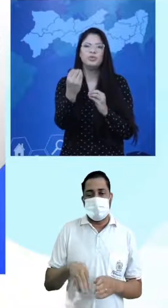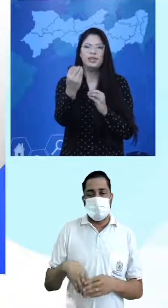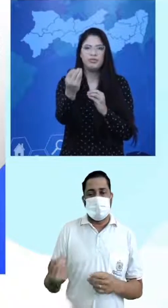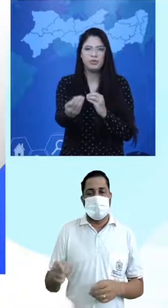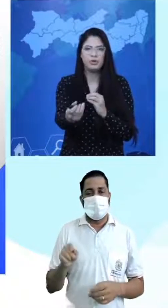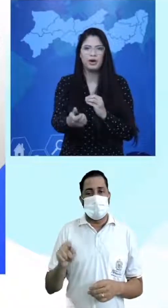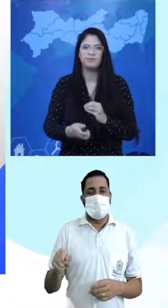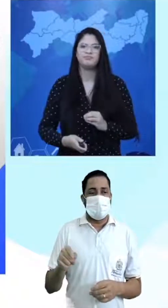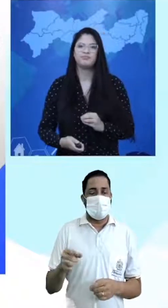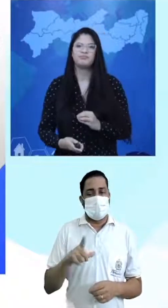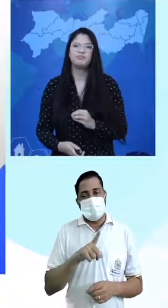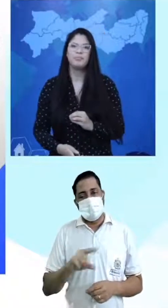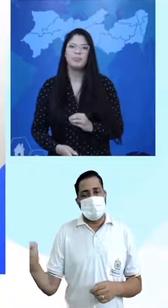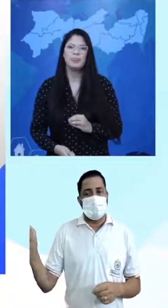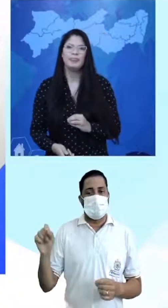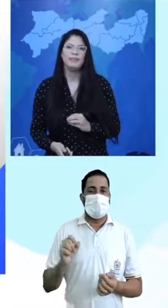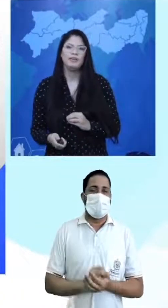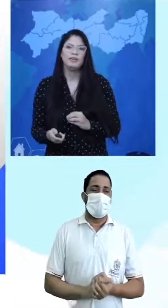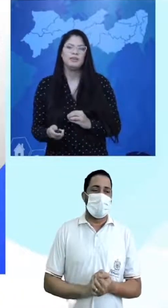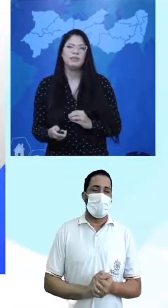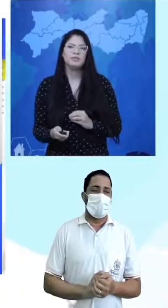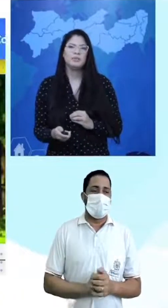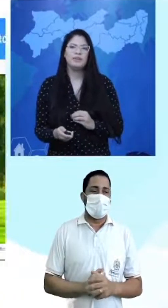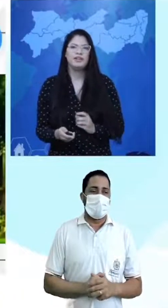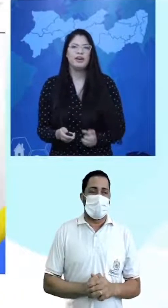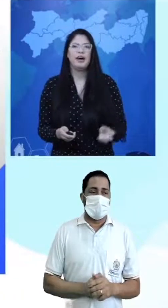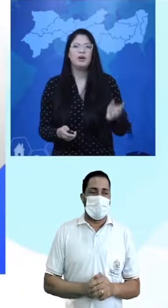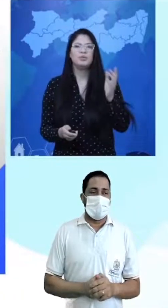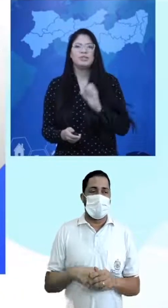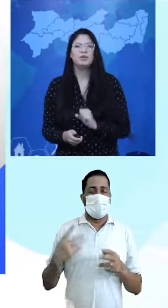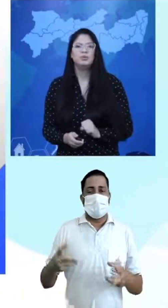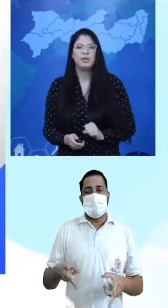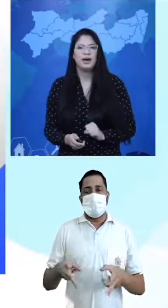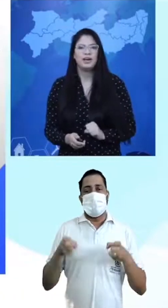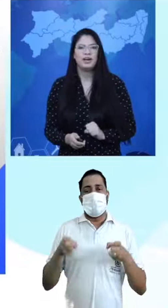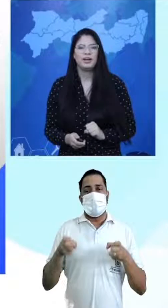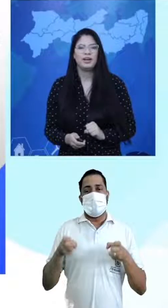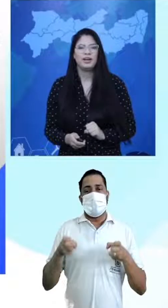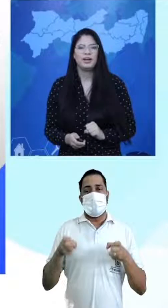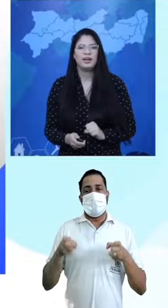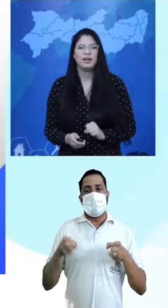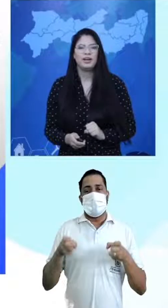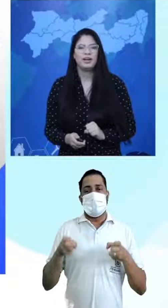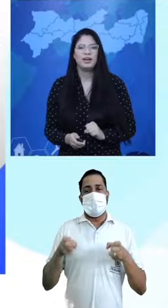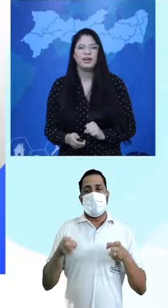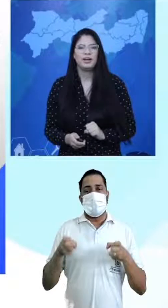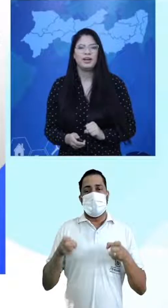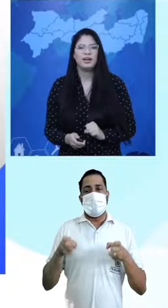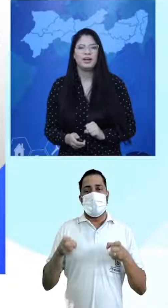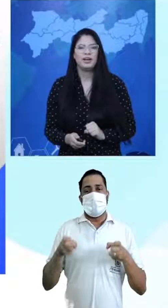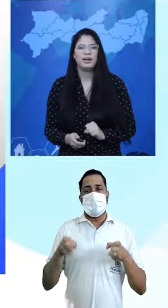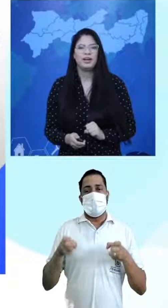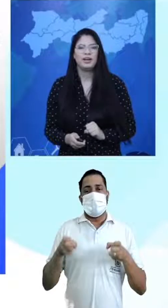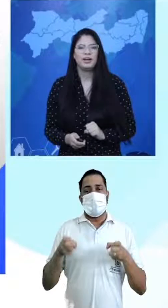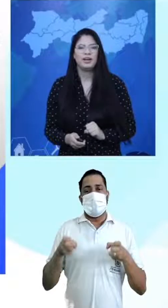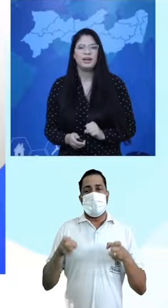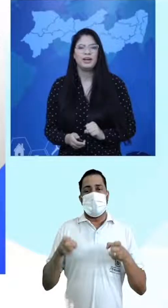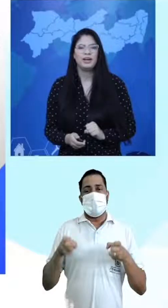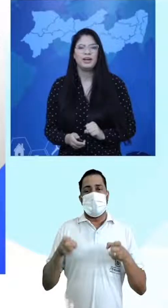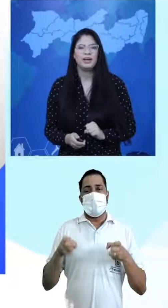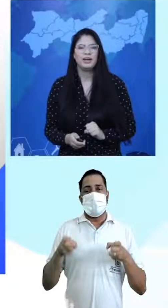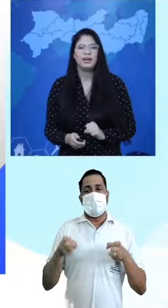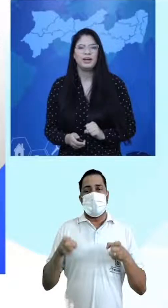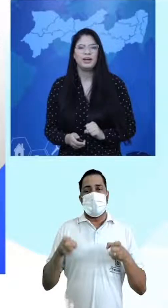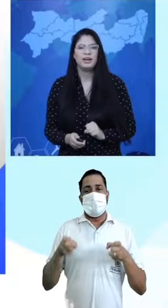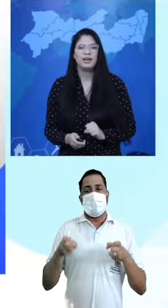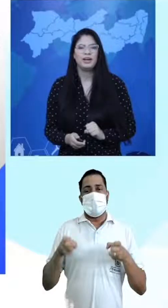ponto de fuga. Vamos observar uma segunda imagem. A imagem de uma floresta